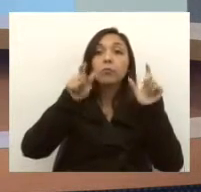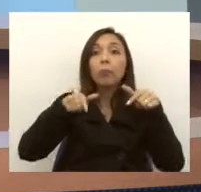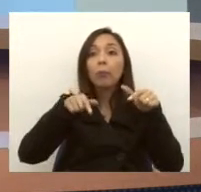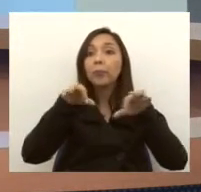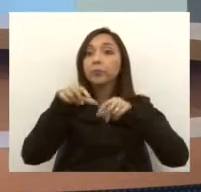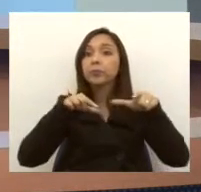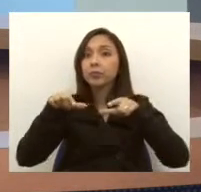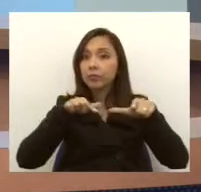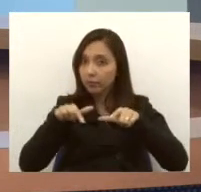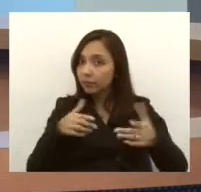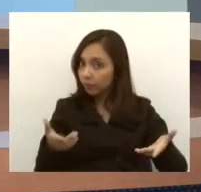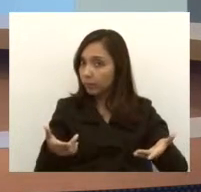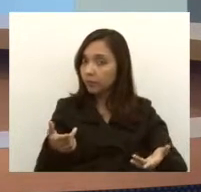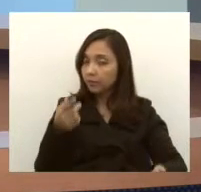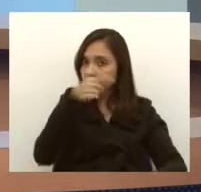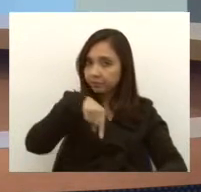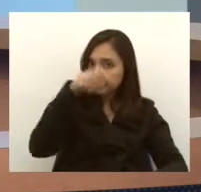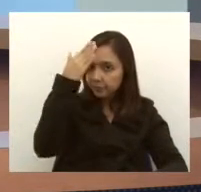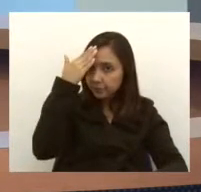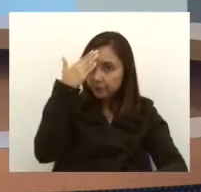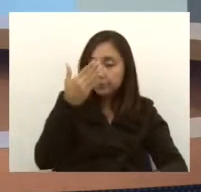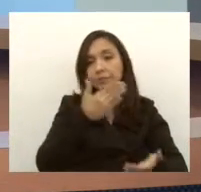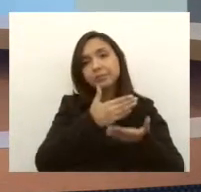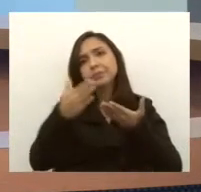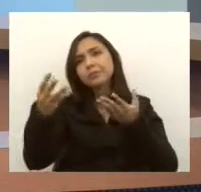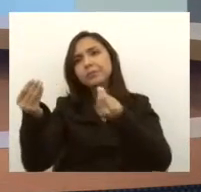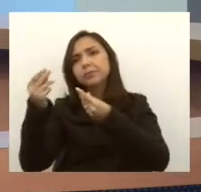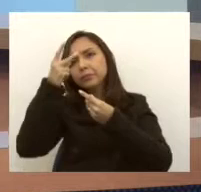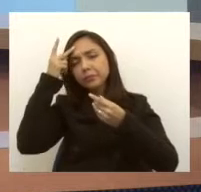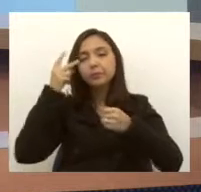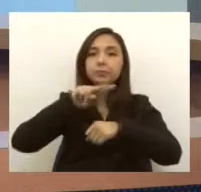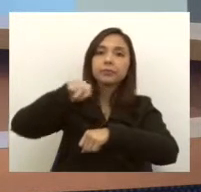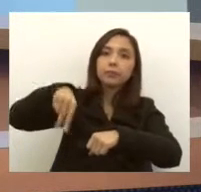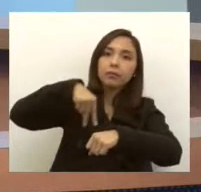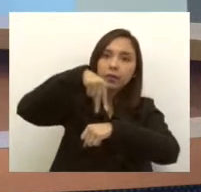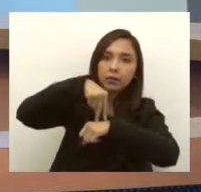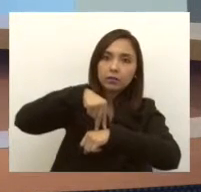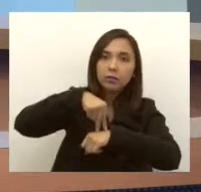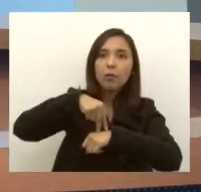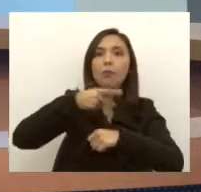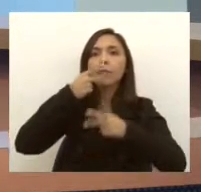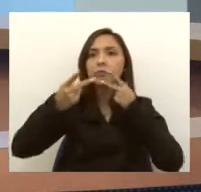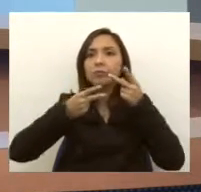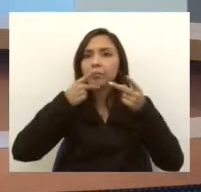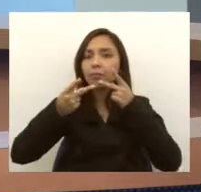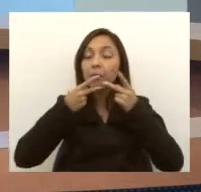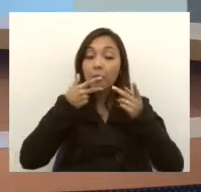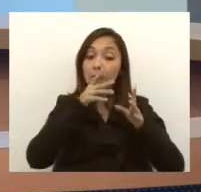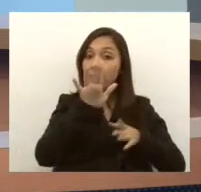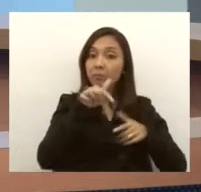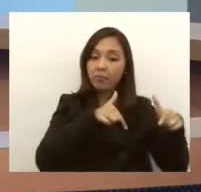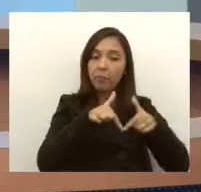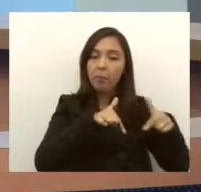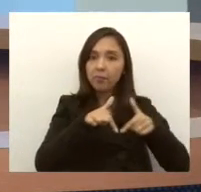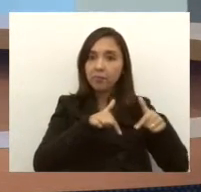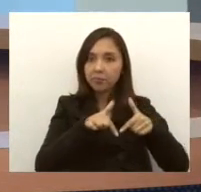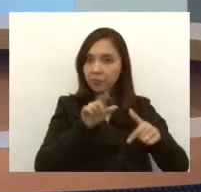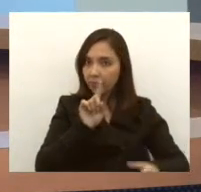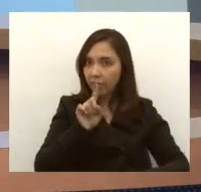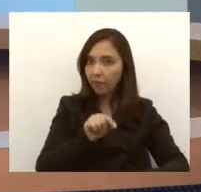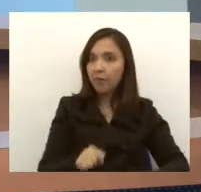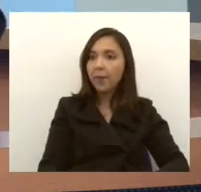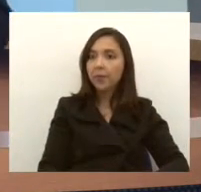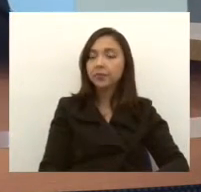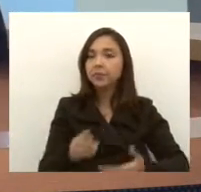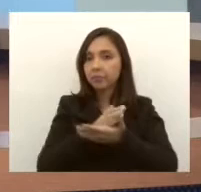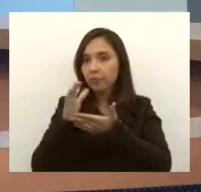estou trabalhando, porque tem muita gente que usa a tribuna aqui, tem muito gogó, mas não trabalha, vem aqui só falar,